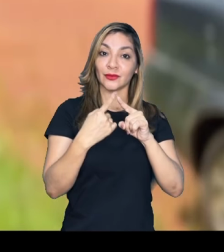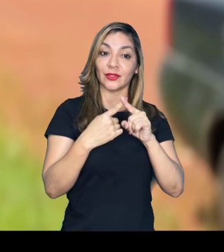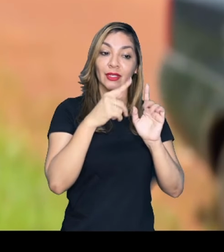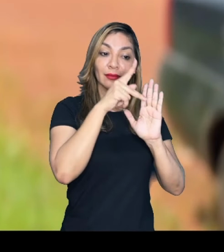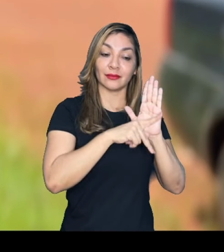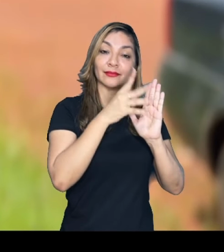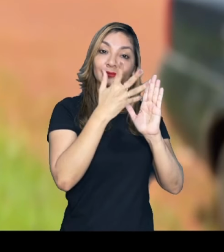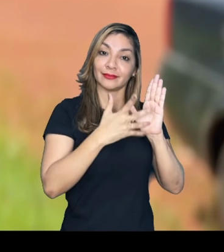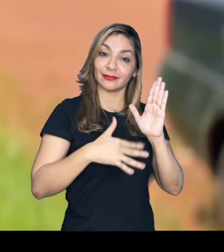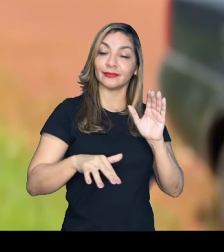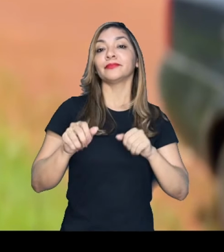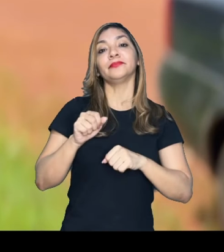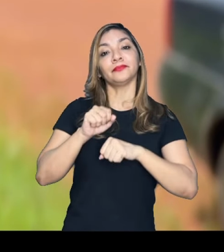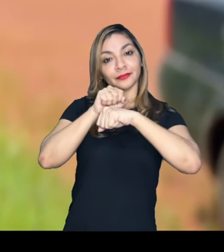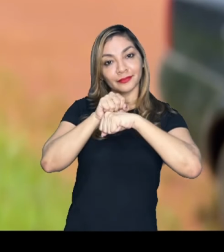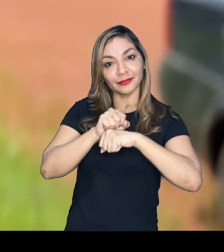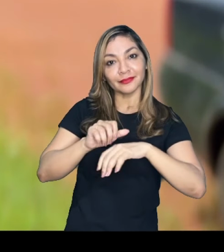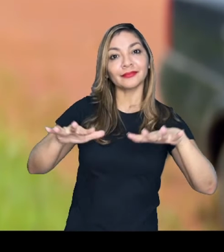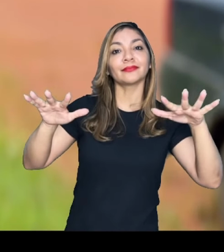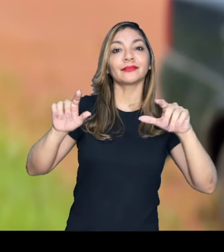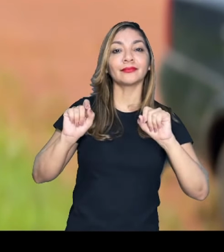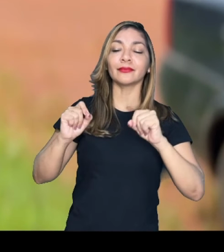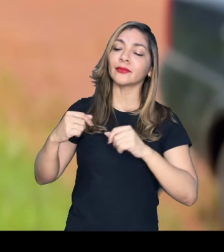O recado é que, conforme for acontecendo, cada vez mais esse apoio vindo para a gente vai poder fazer cada vez mais também por